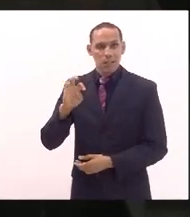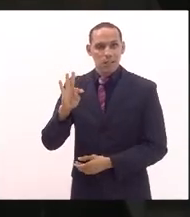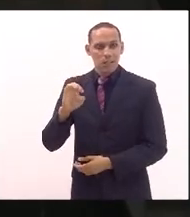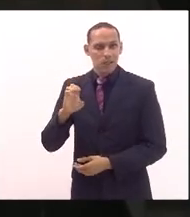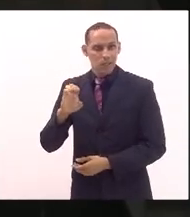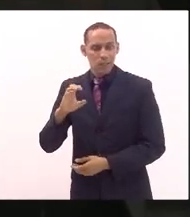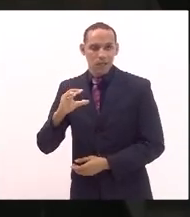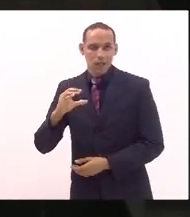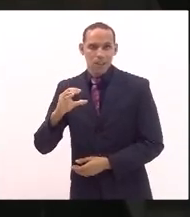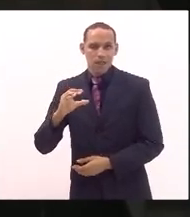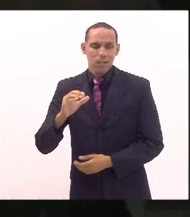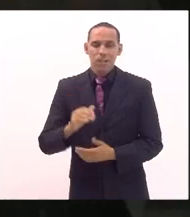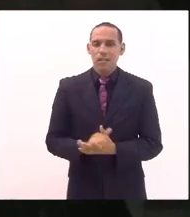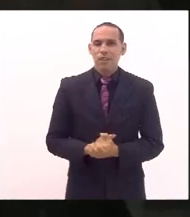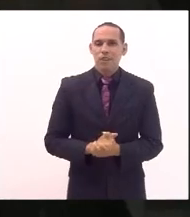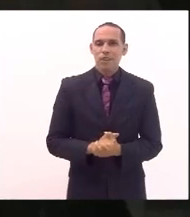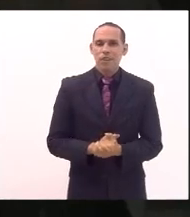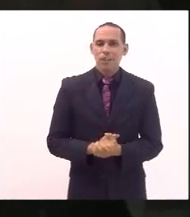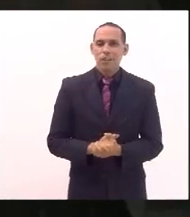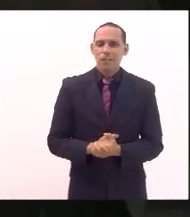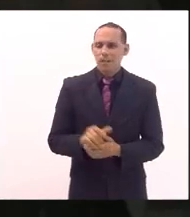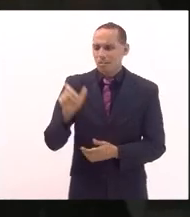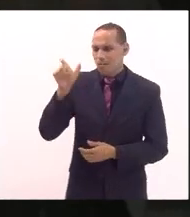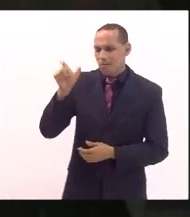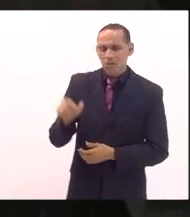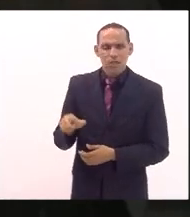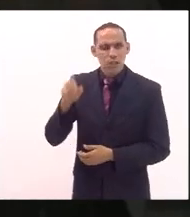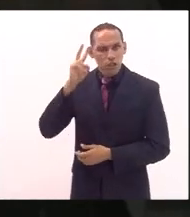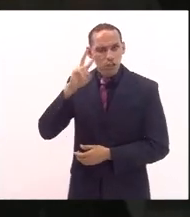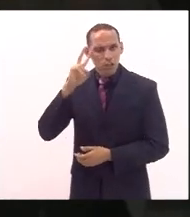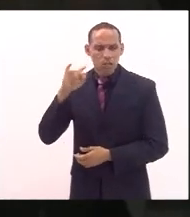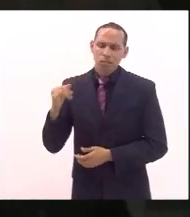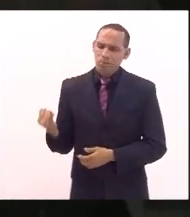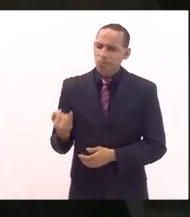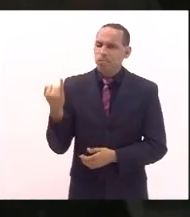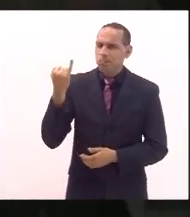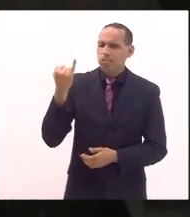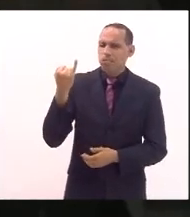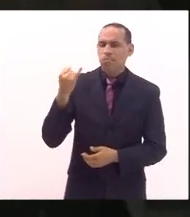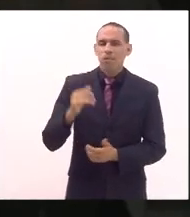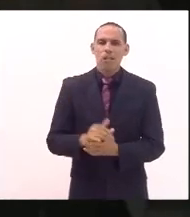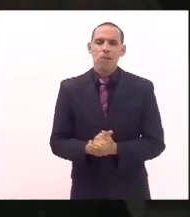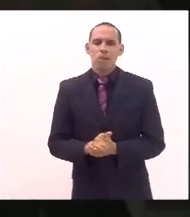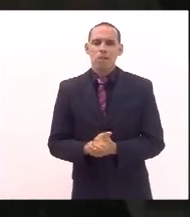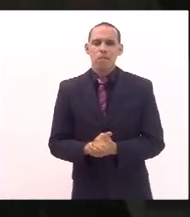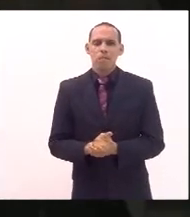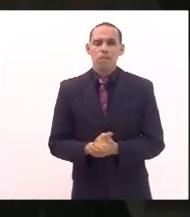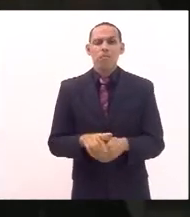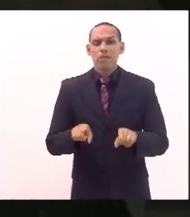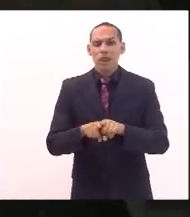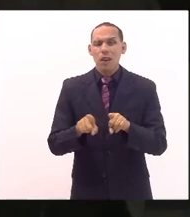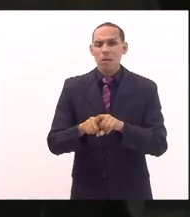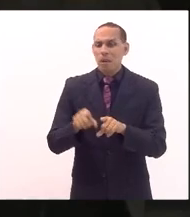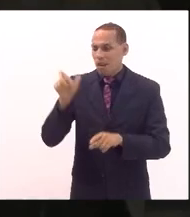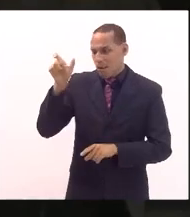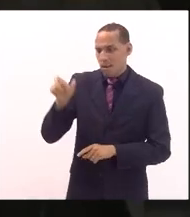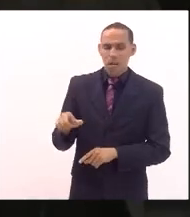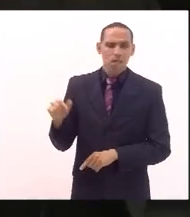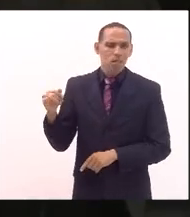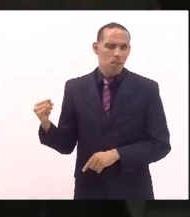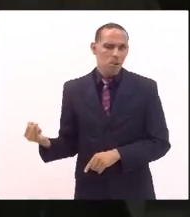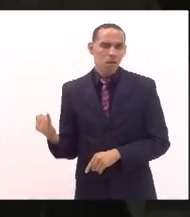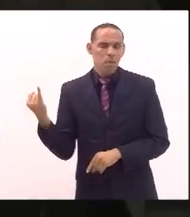para além da sua dimensão histórica para além da importância